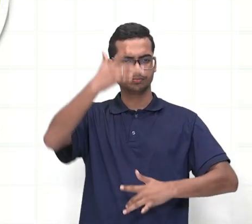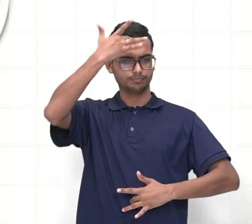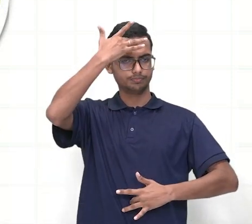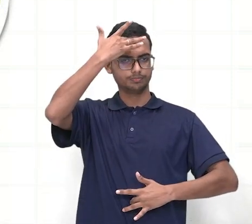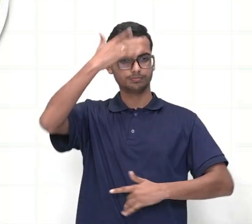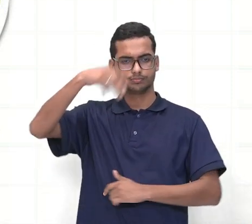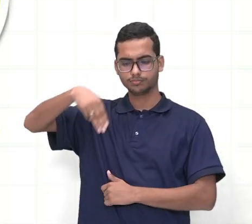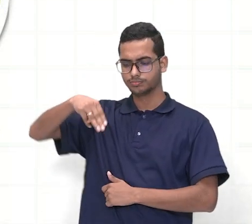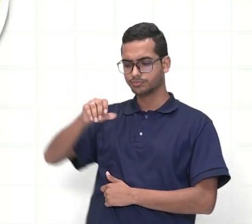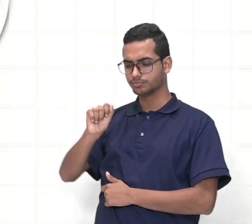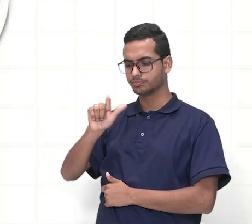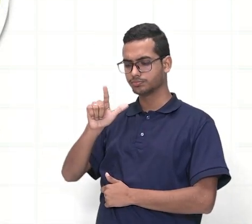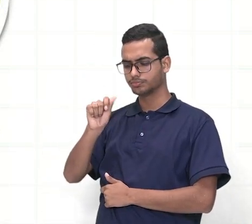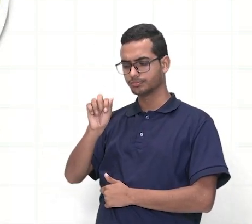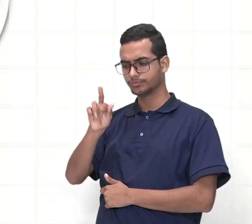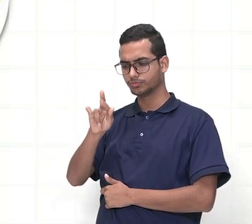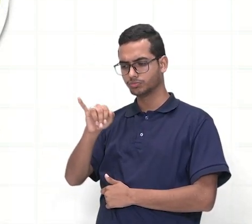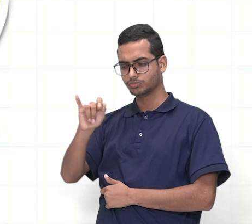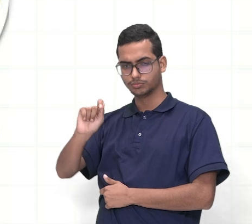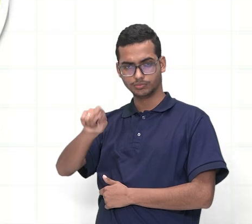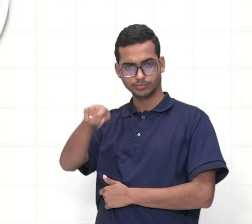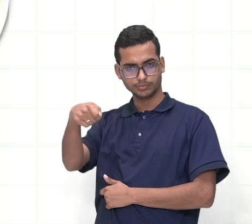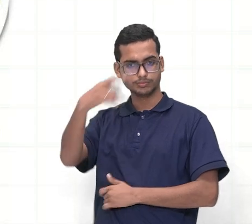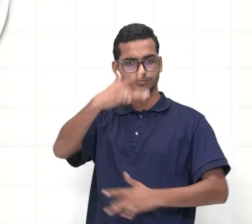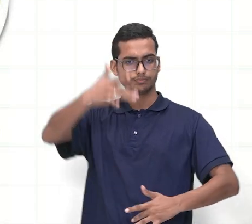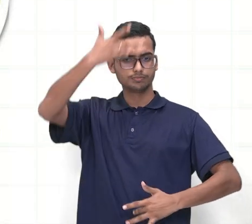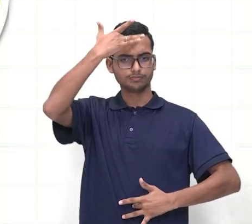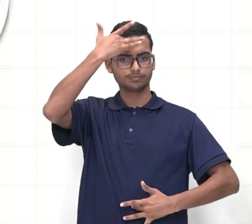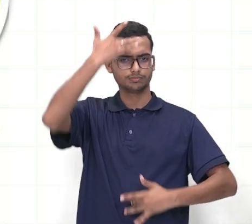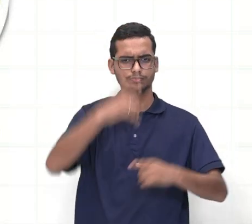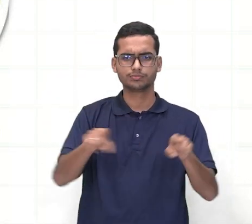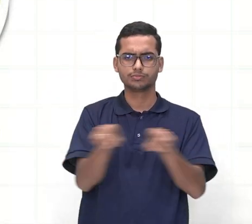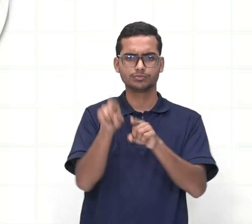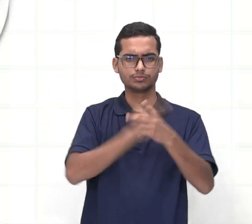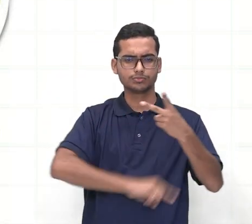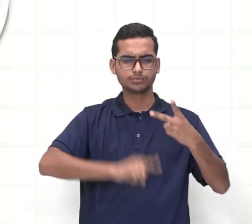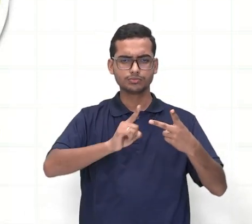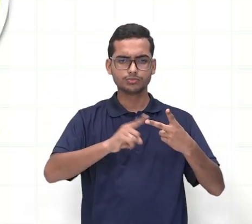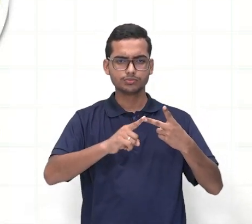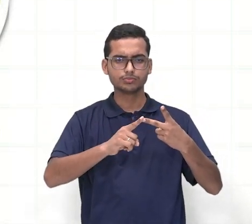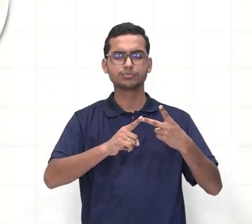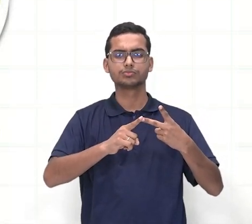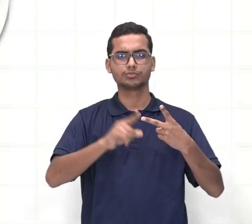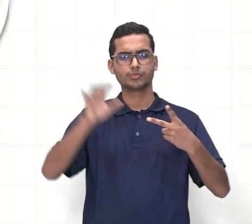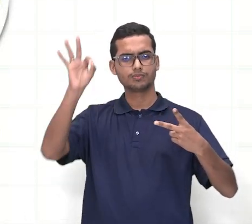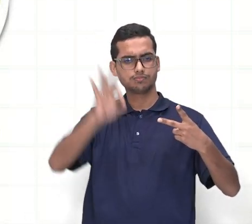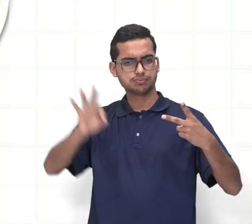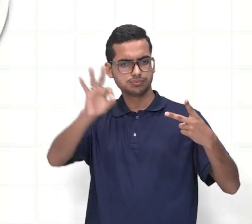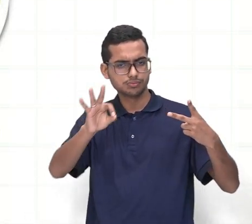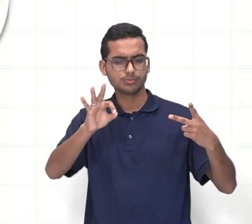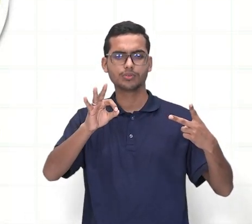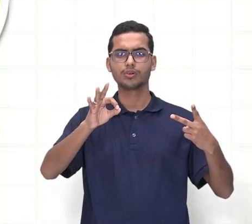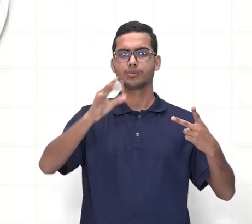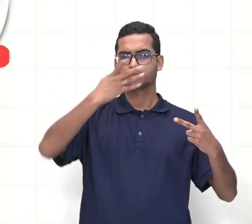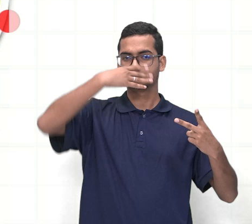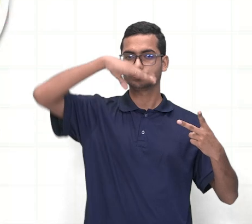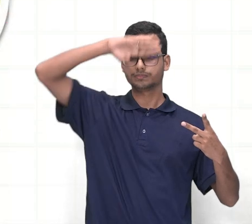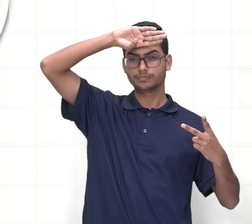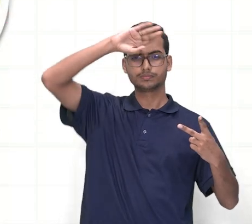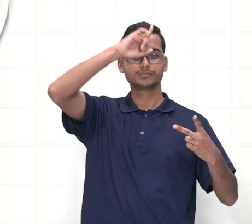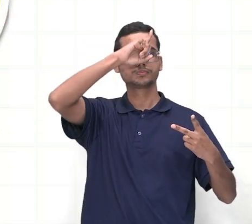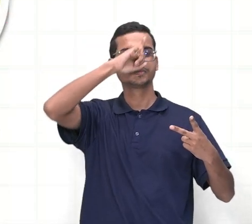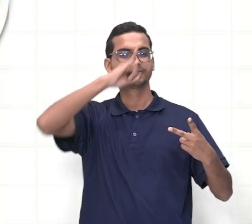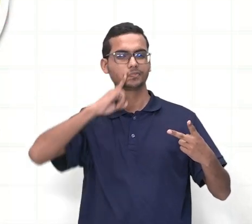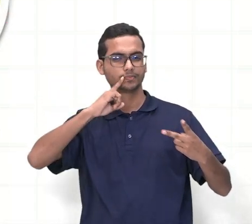Nós temos aqui o mosquito também da febre amarela e o barbeiro,